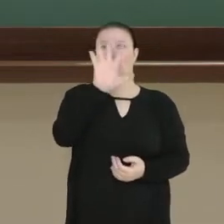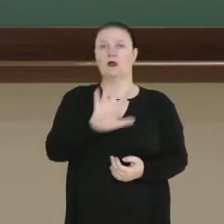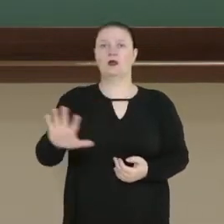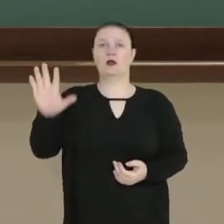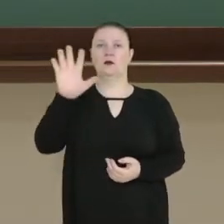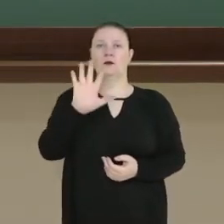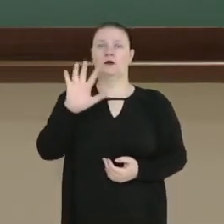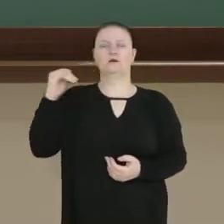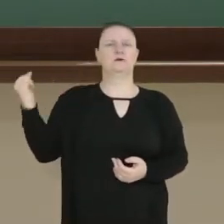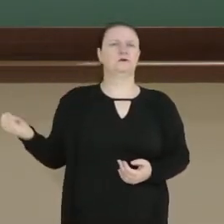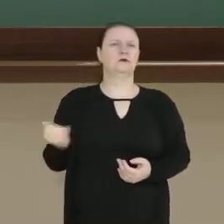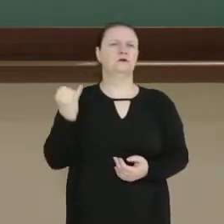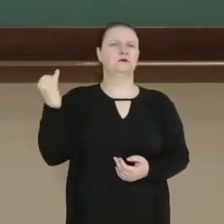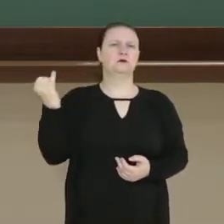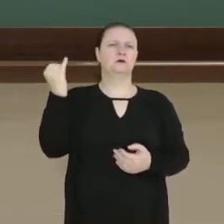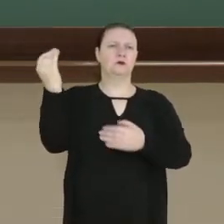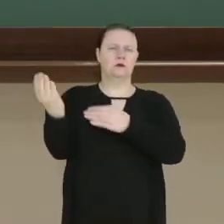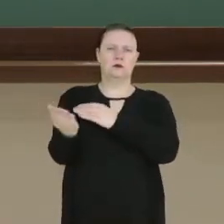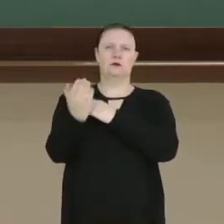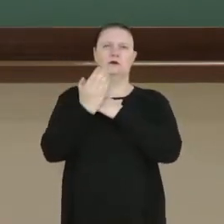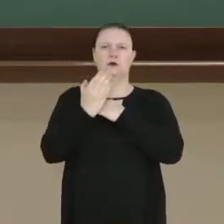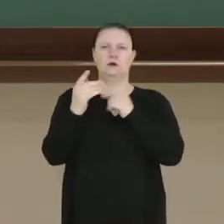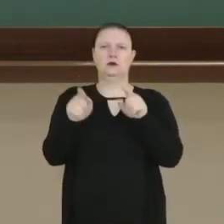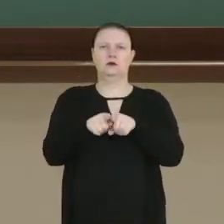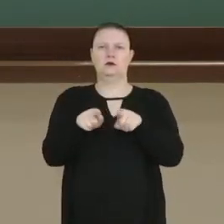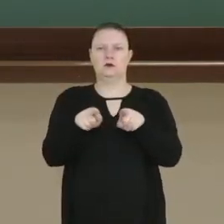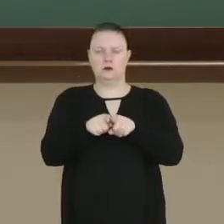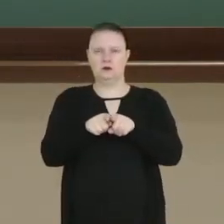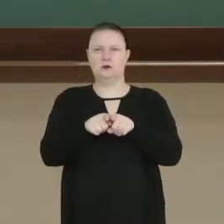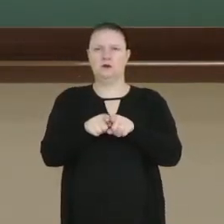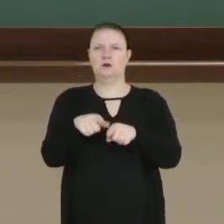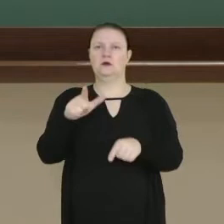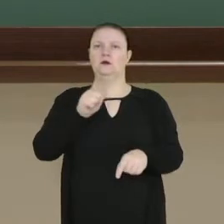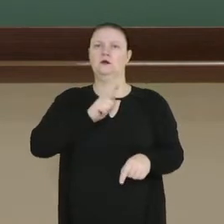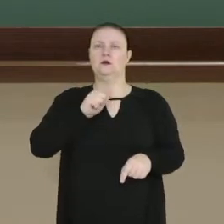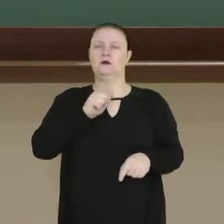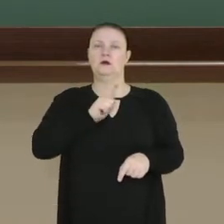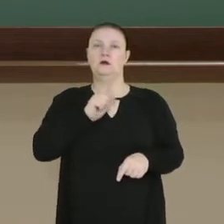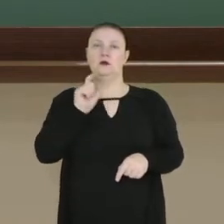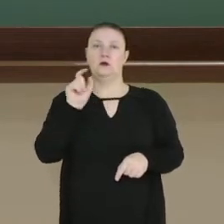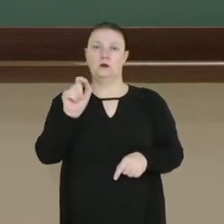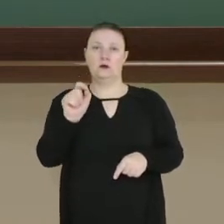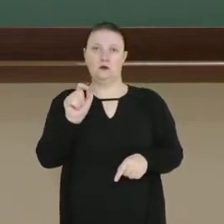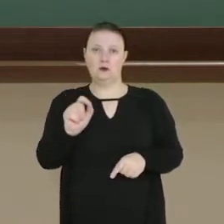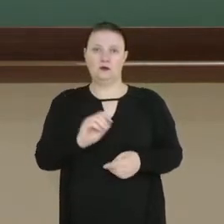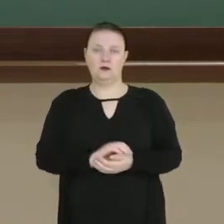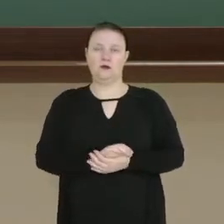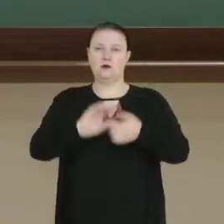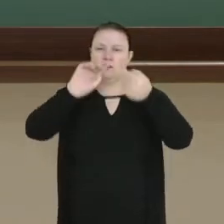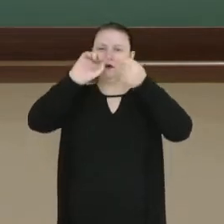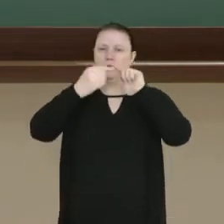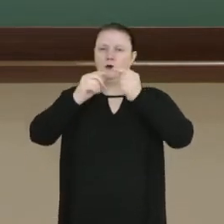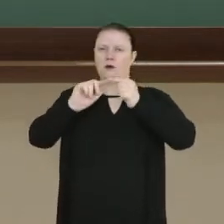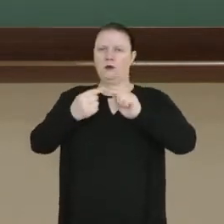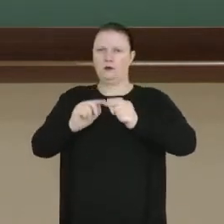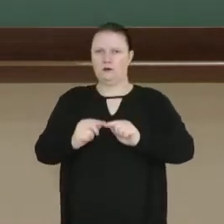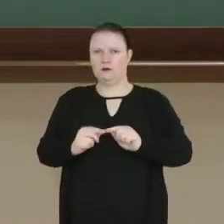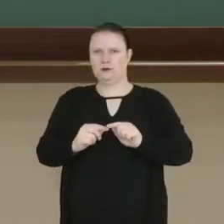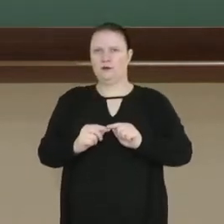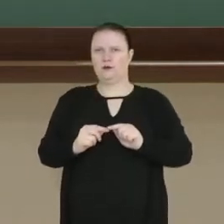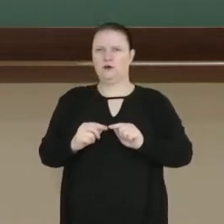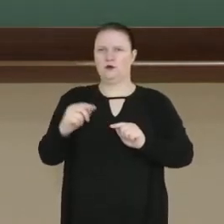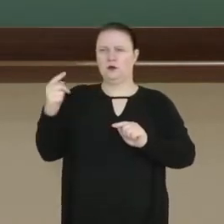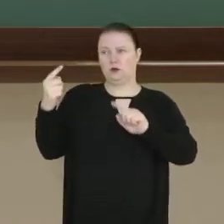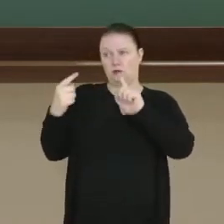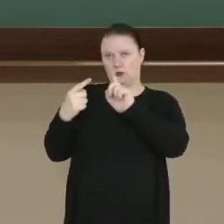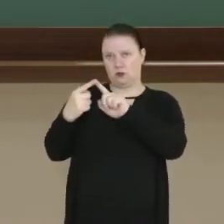bastante. Mas, aqui pensando na tirinha, então, nós temos a parte o quê? A combinação dos dois, né? Eu não posso entender